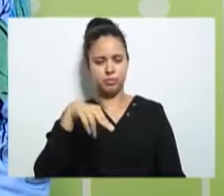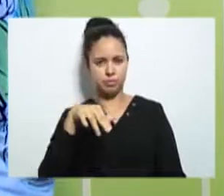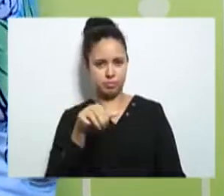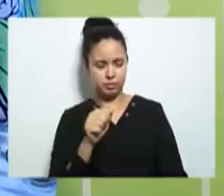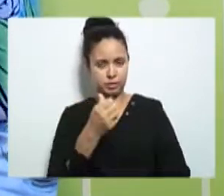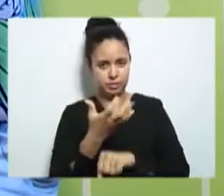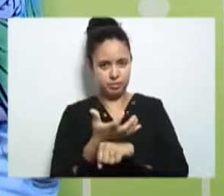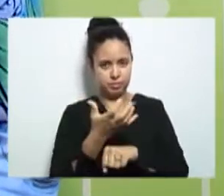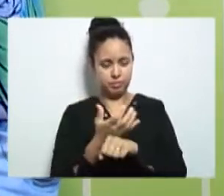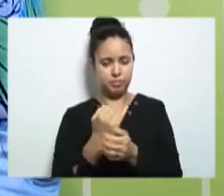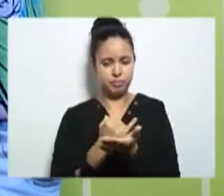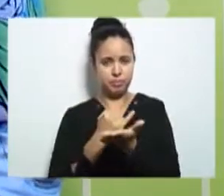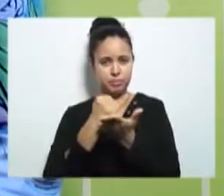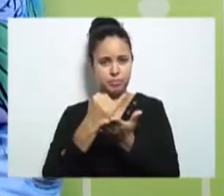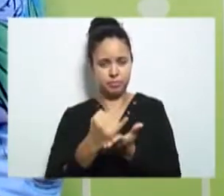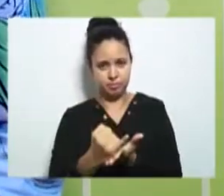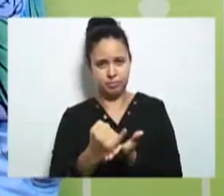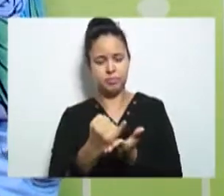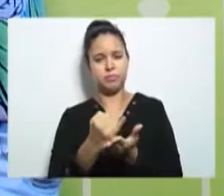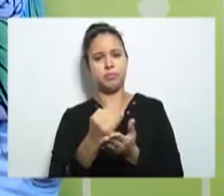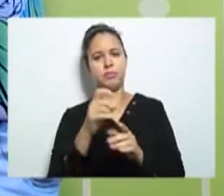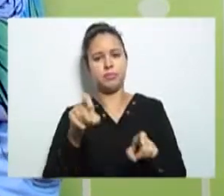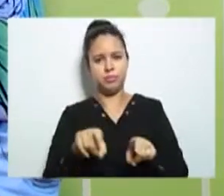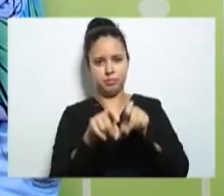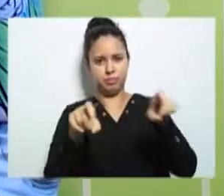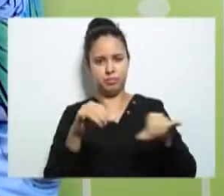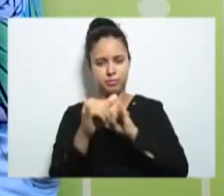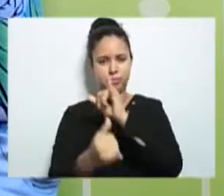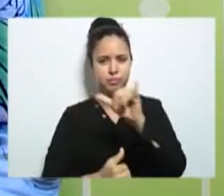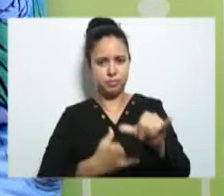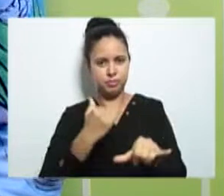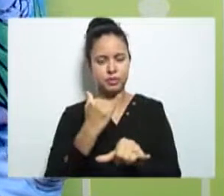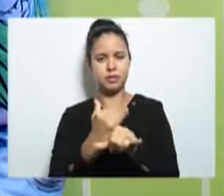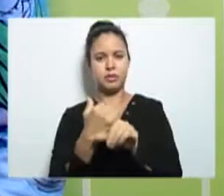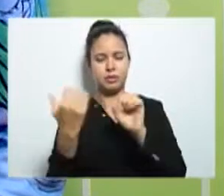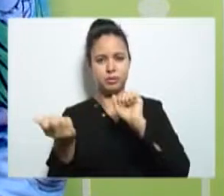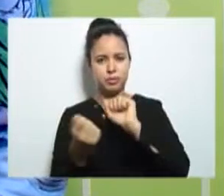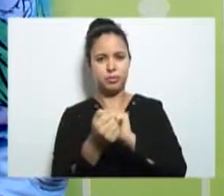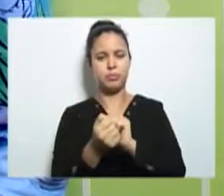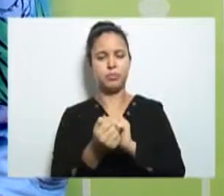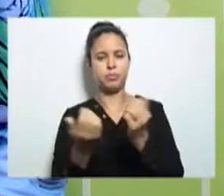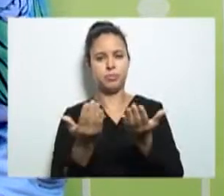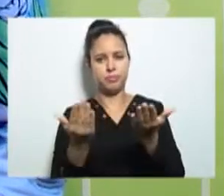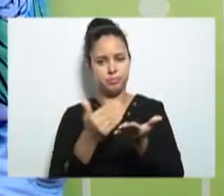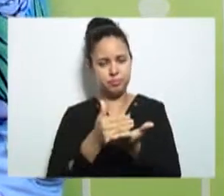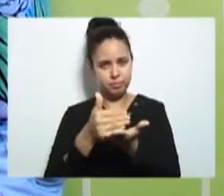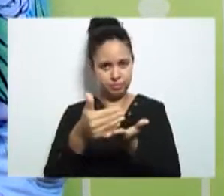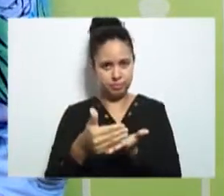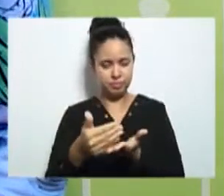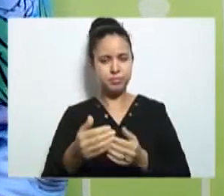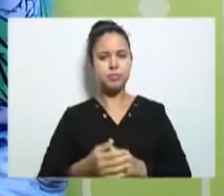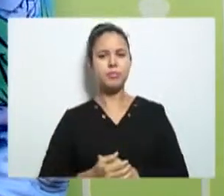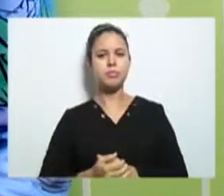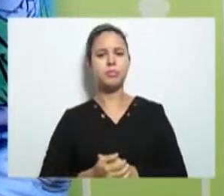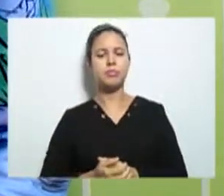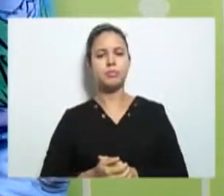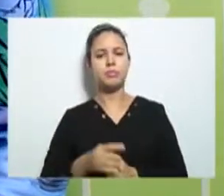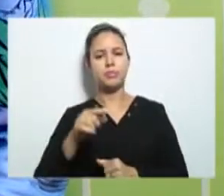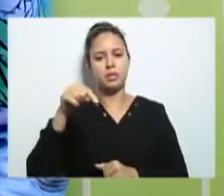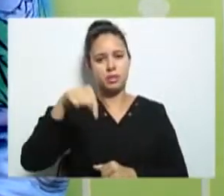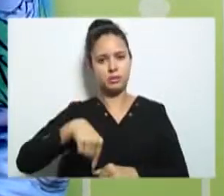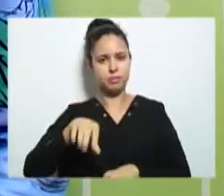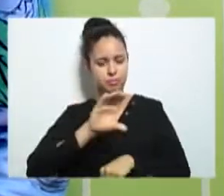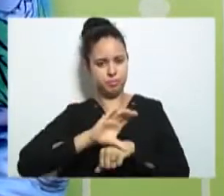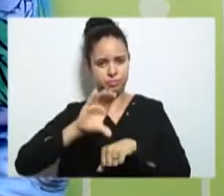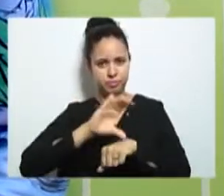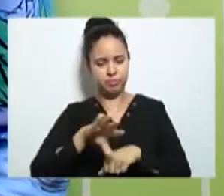que vão estar daqui a pouquinho com vocês na nossa disciplina que começa hoje. Com este curso técnico que vocês